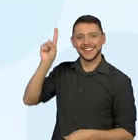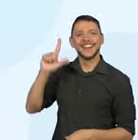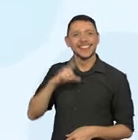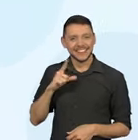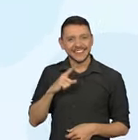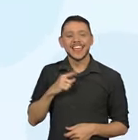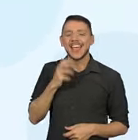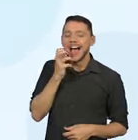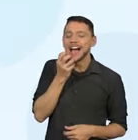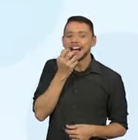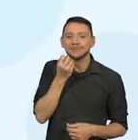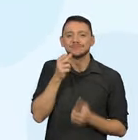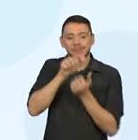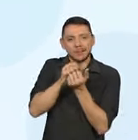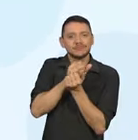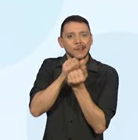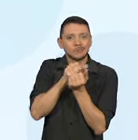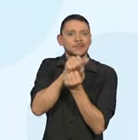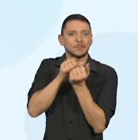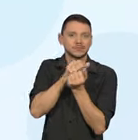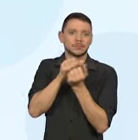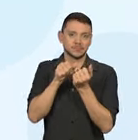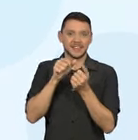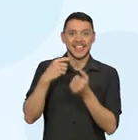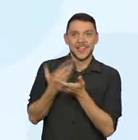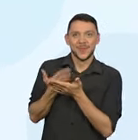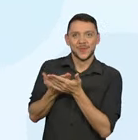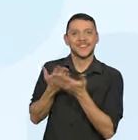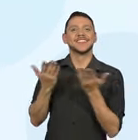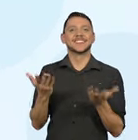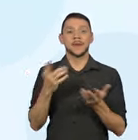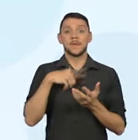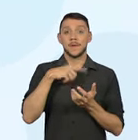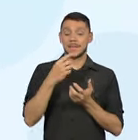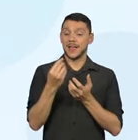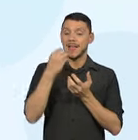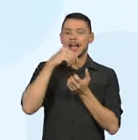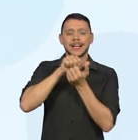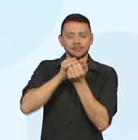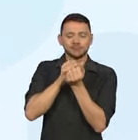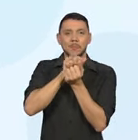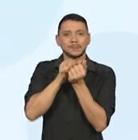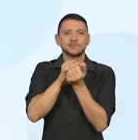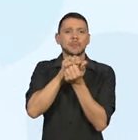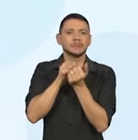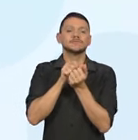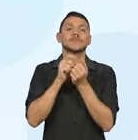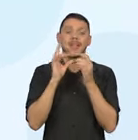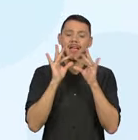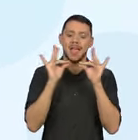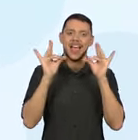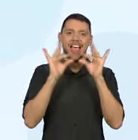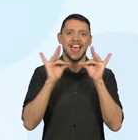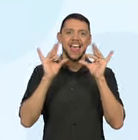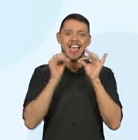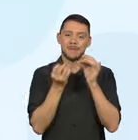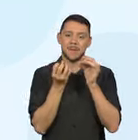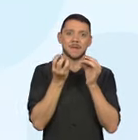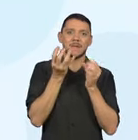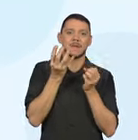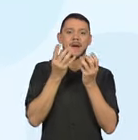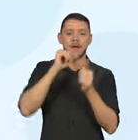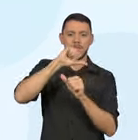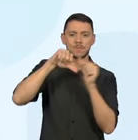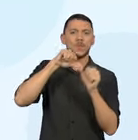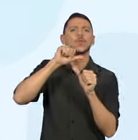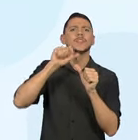aqui, mastigação e insalivação dos alimentos na boca, transformando-os em bolo alimentar. A